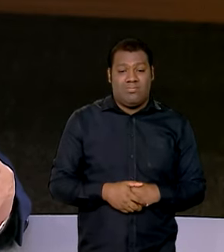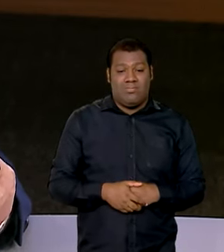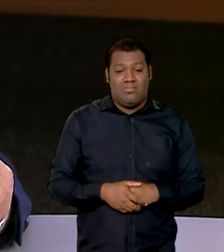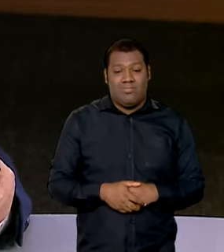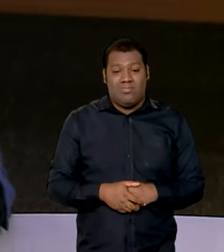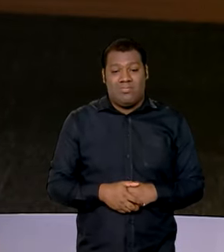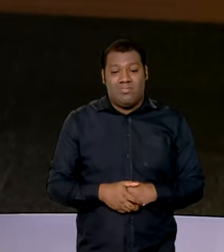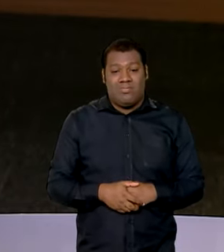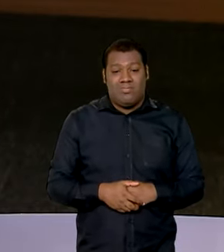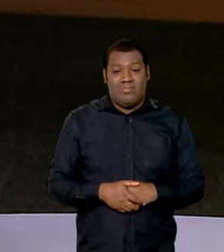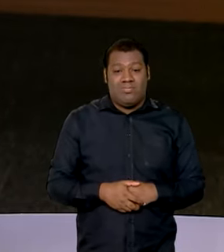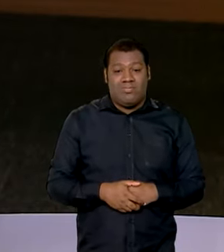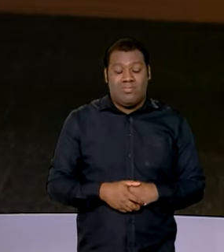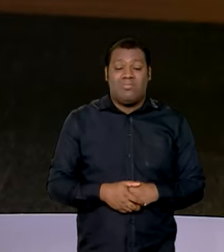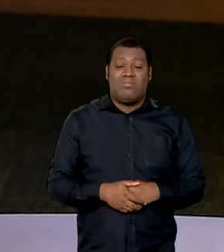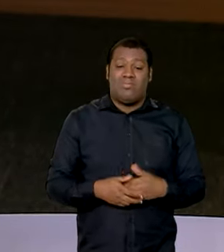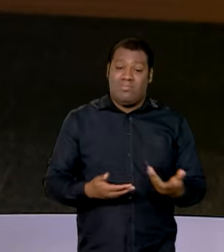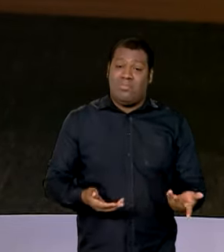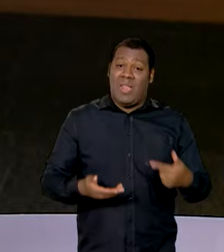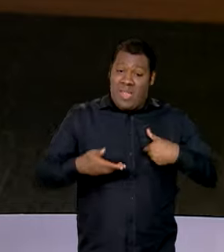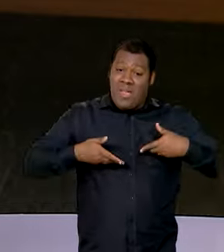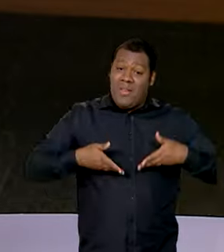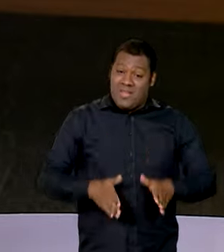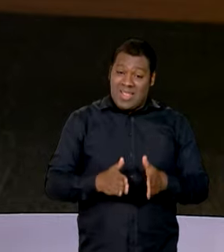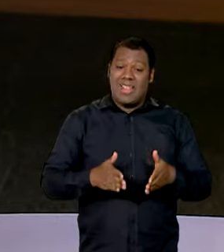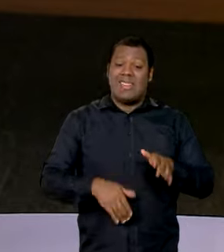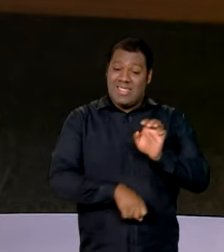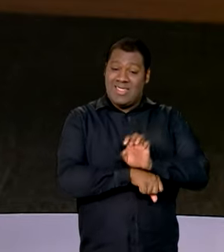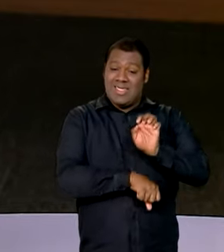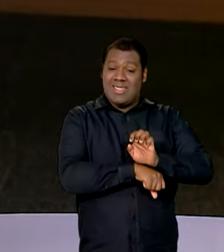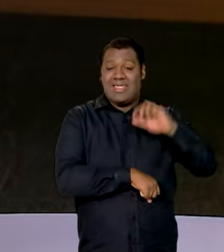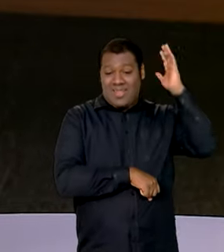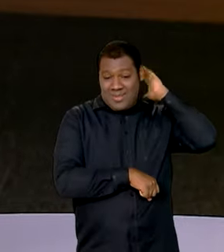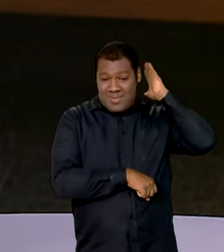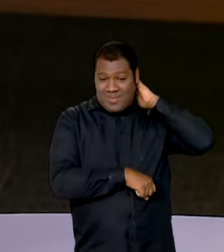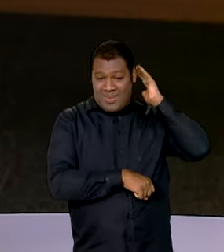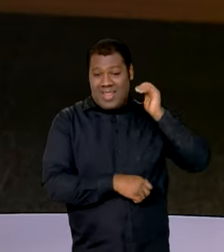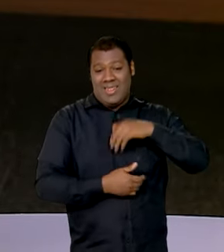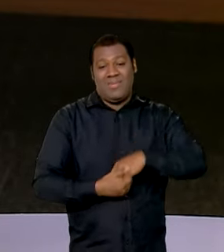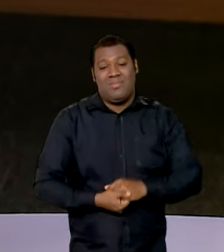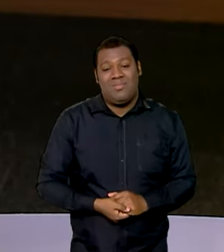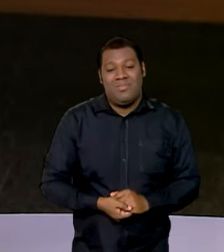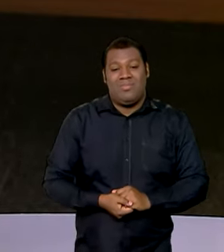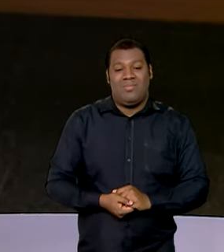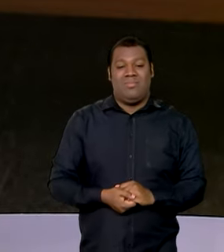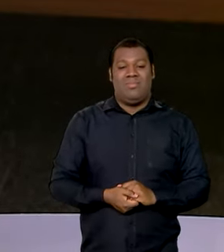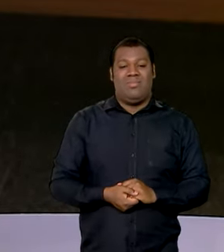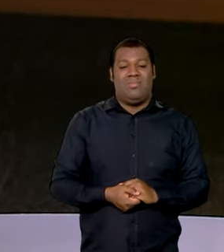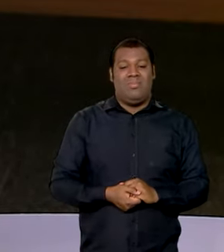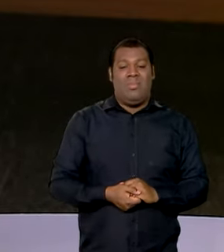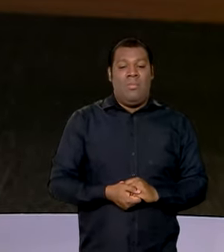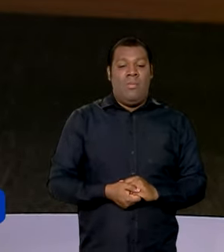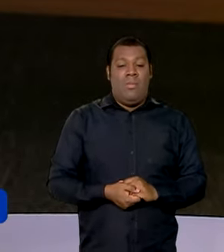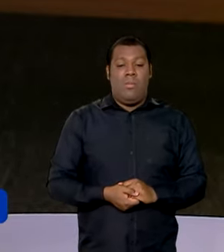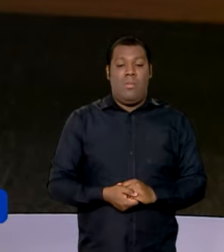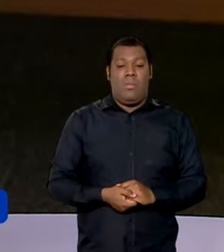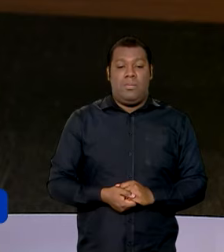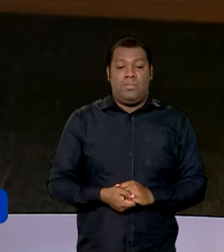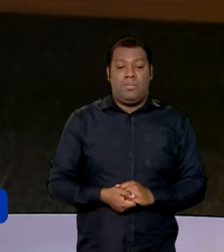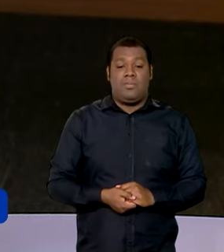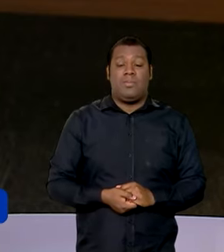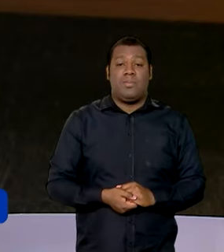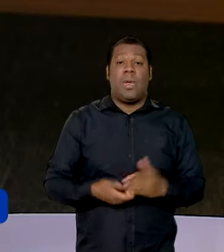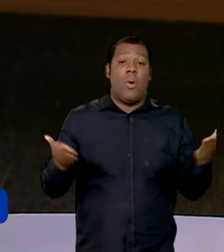conterrâneo rádio sou de grupar aí do Jaburu doos Alegre de grupar Olha só Renato e primeiro eu falei até no início da